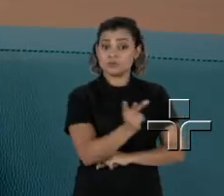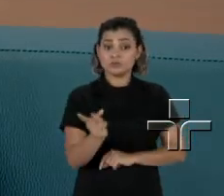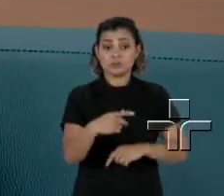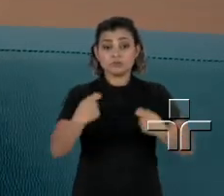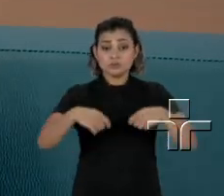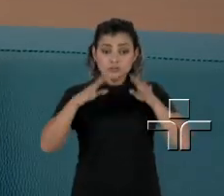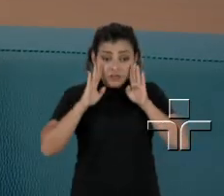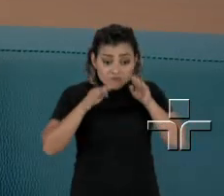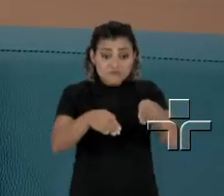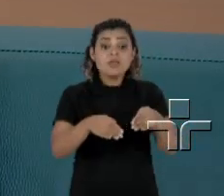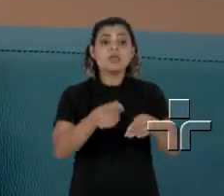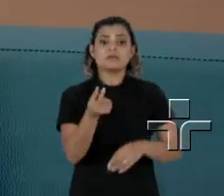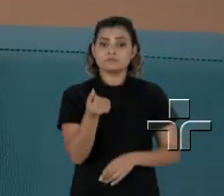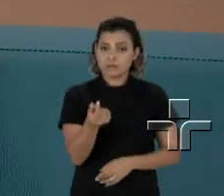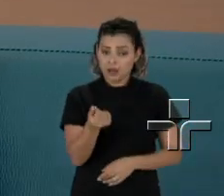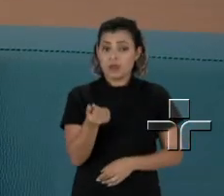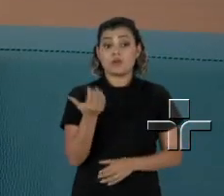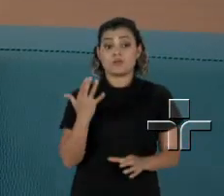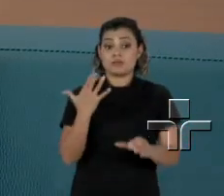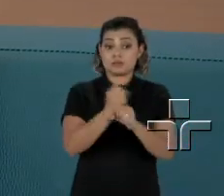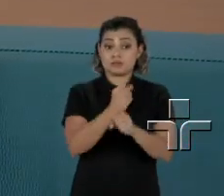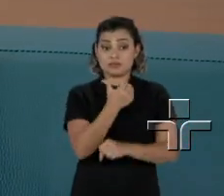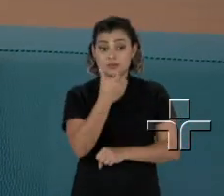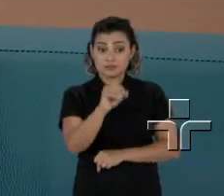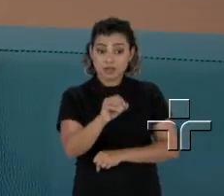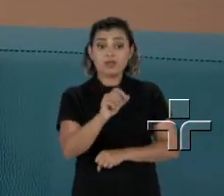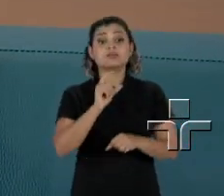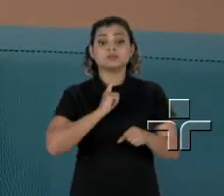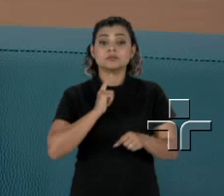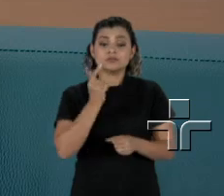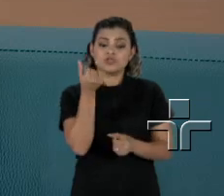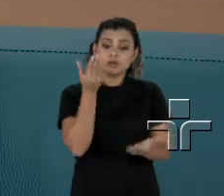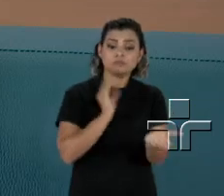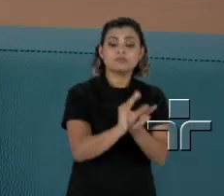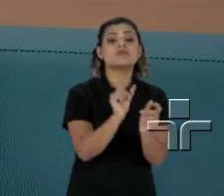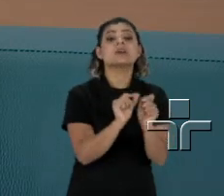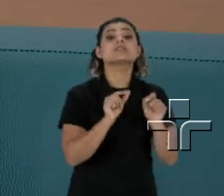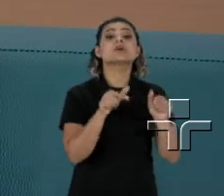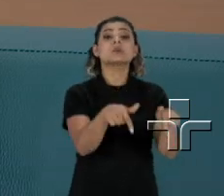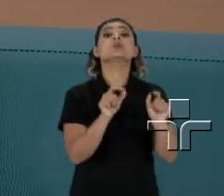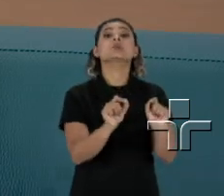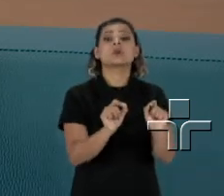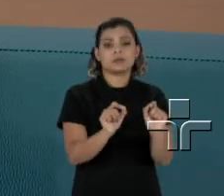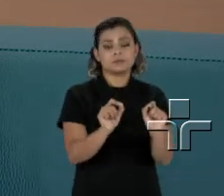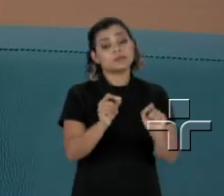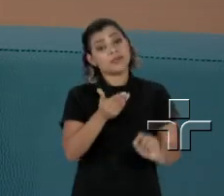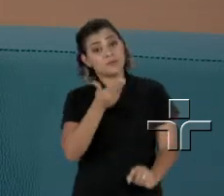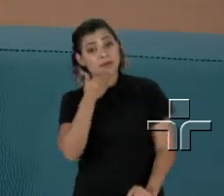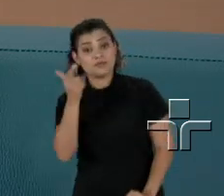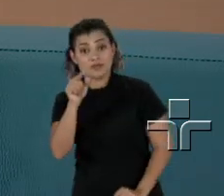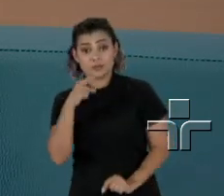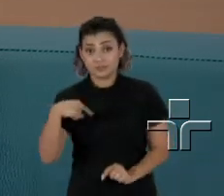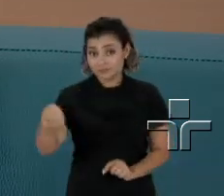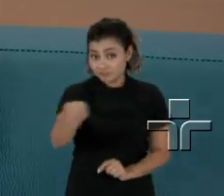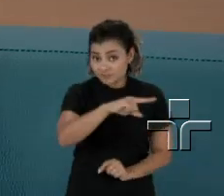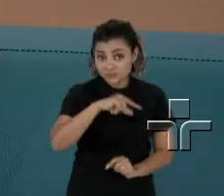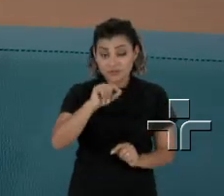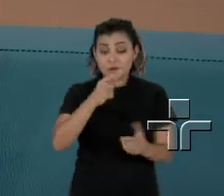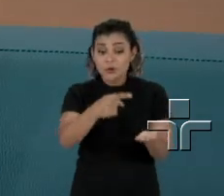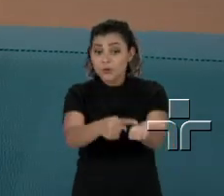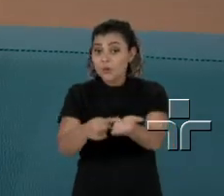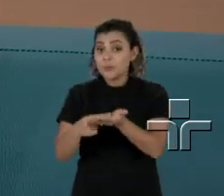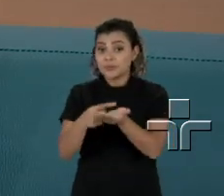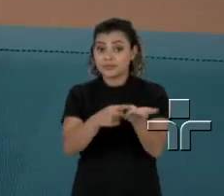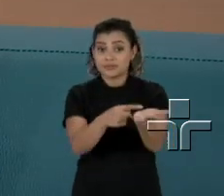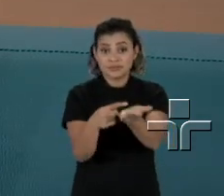olhar para esses dez dias o que nós vamos fazer esse dinheiro então é mais fácil você sentar e combinar